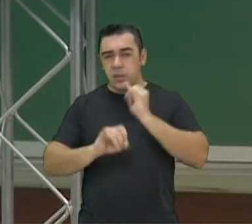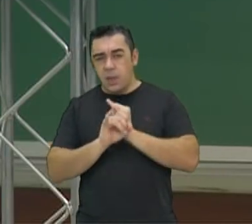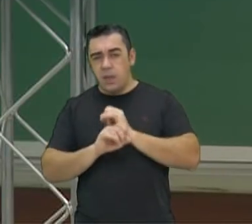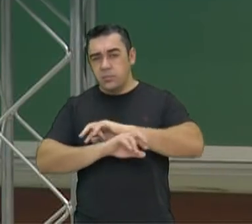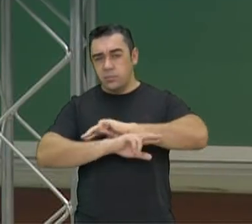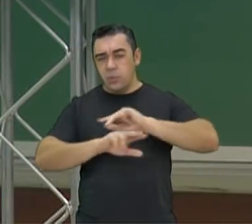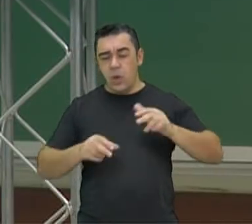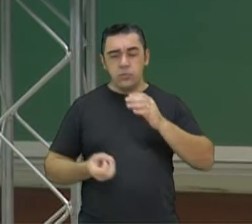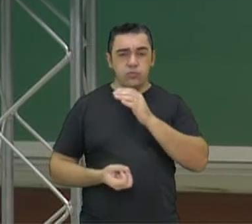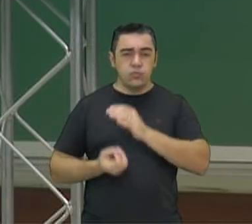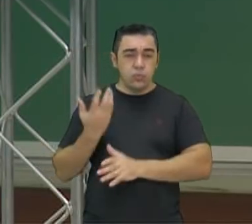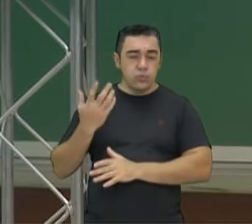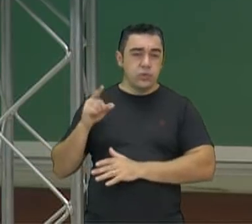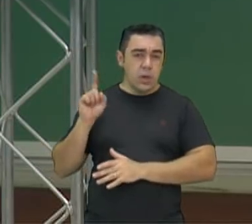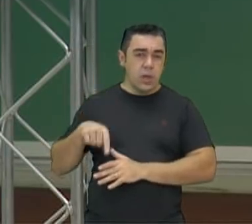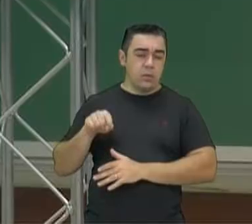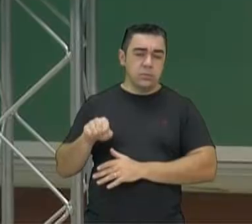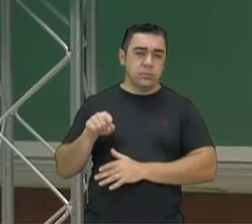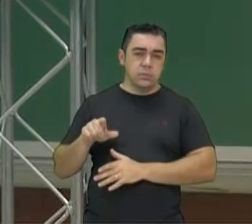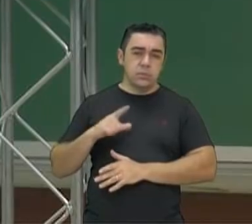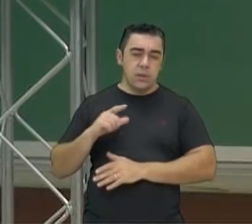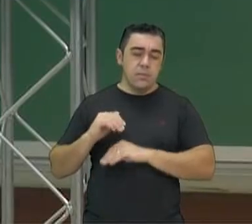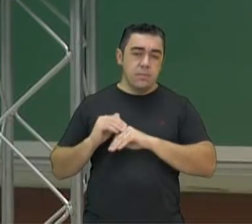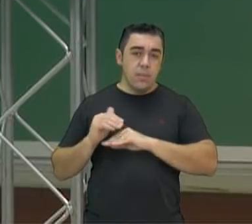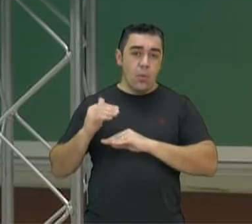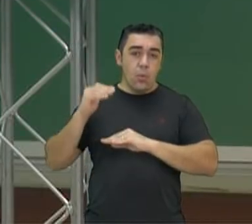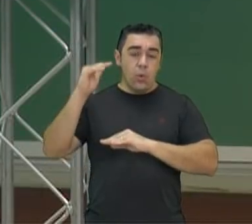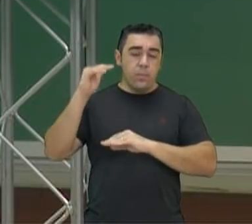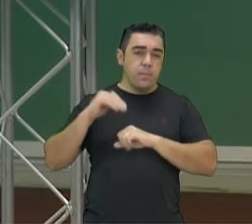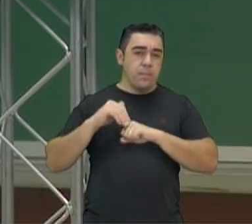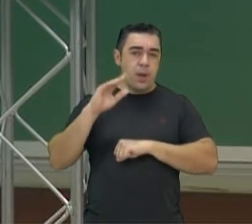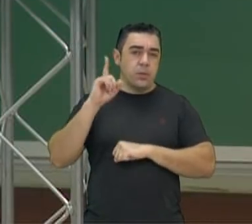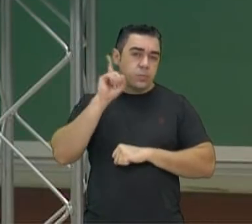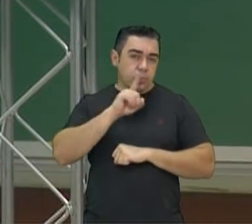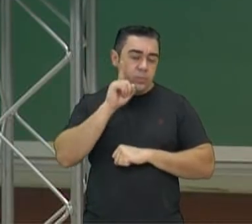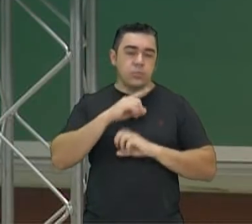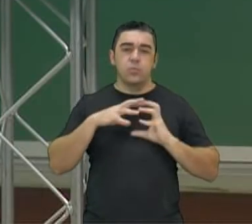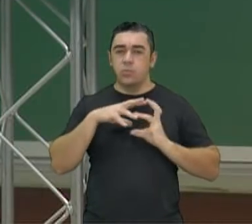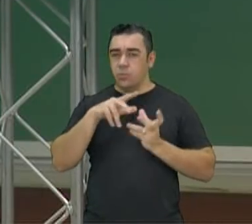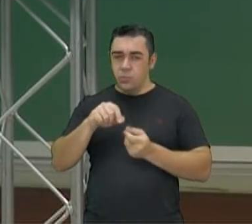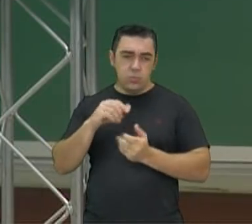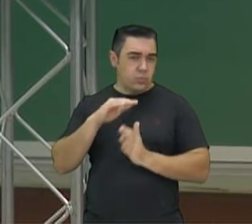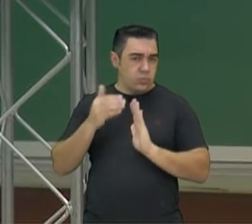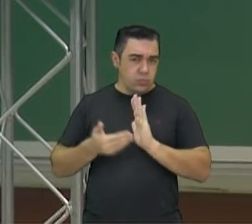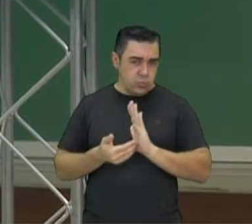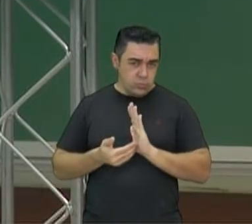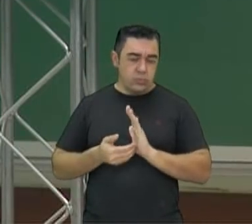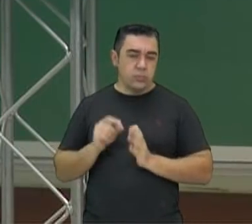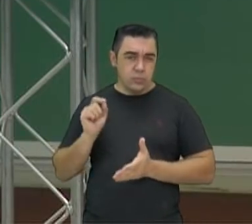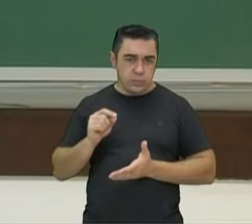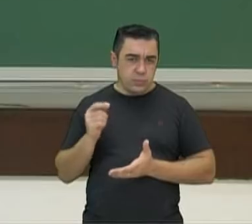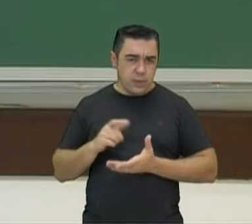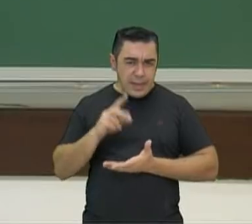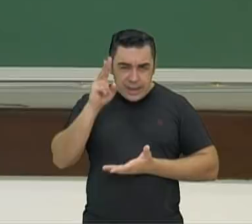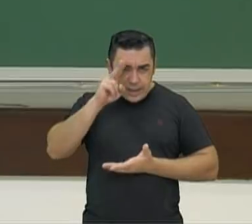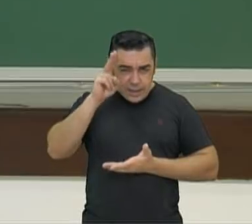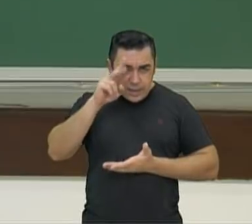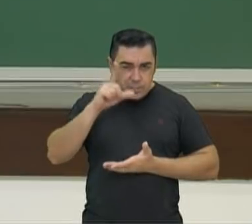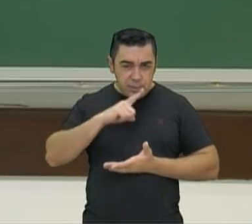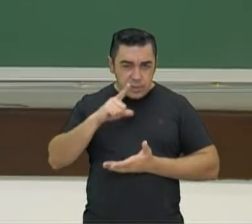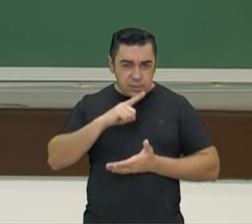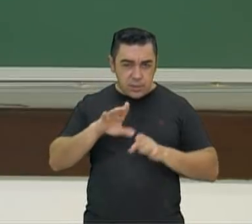essa potencialidade e que acabou elevando não somente os Estados Unidos, como o mundo como um todo, né? Através disso aí. Sabe aquelas